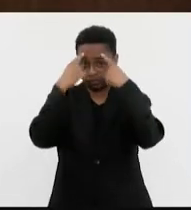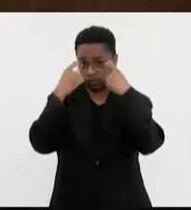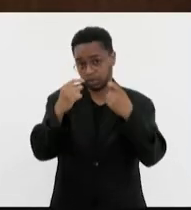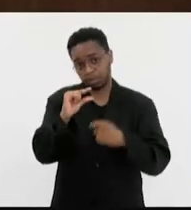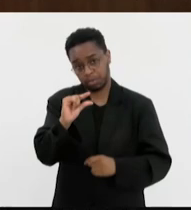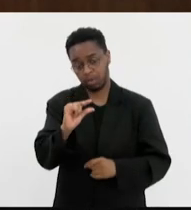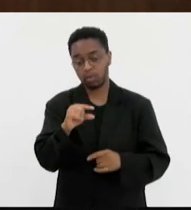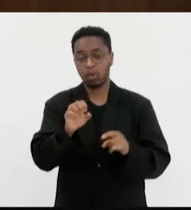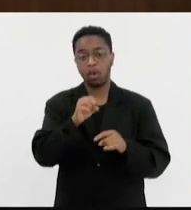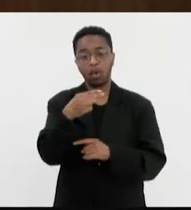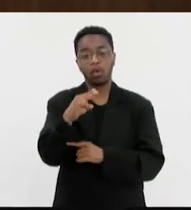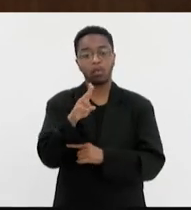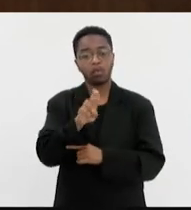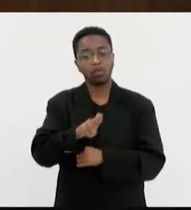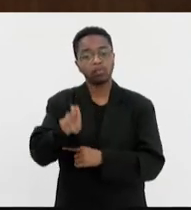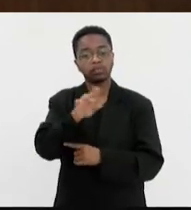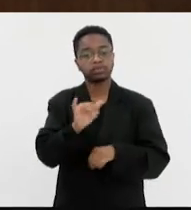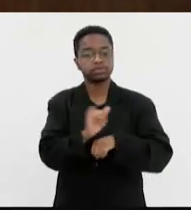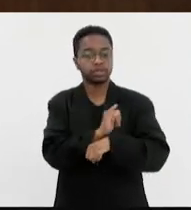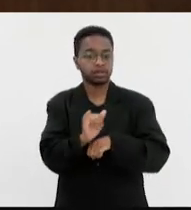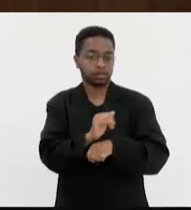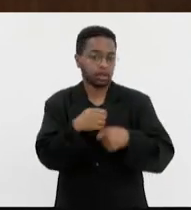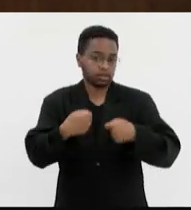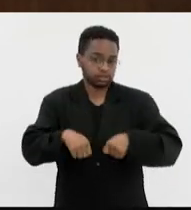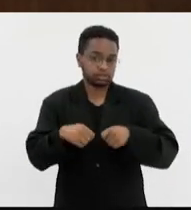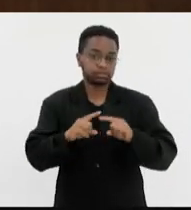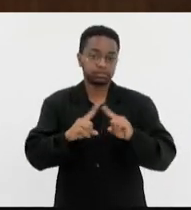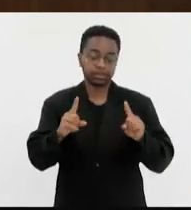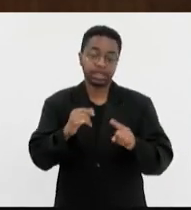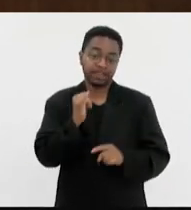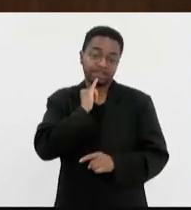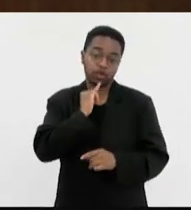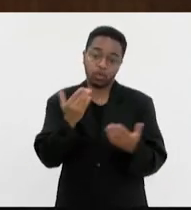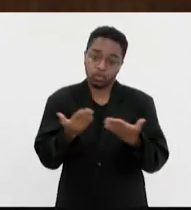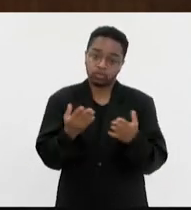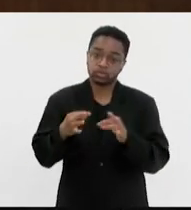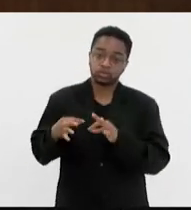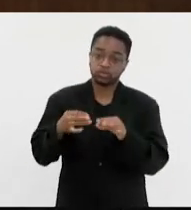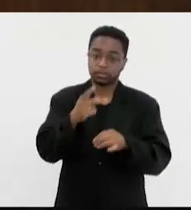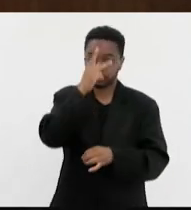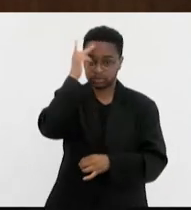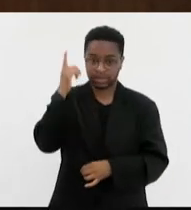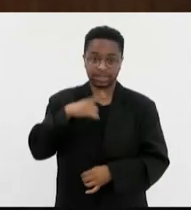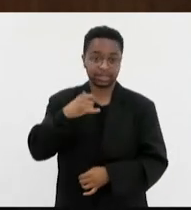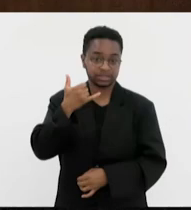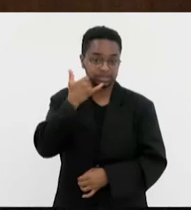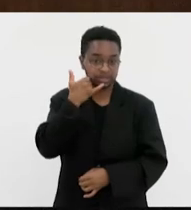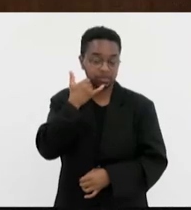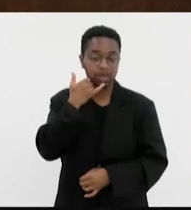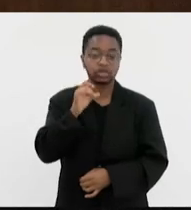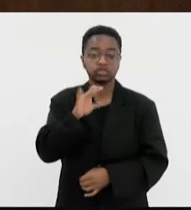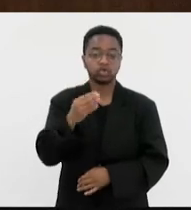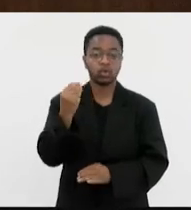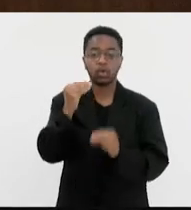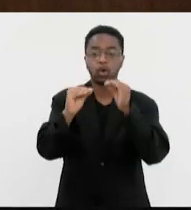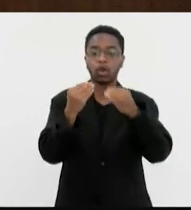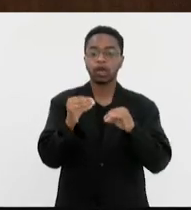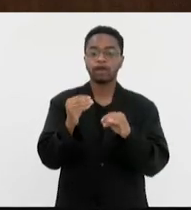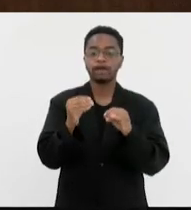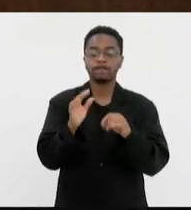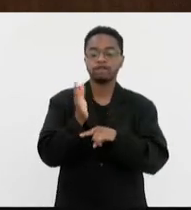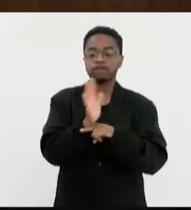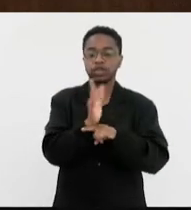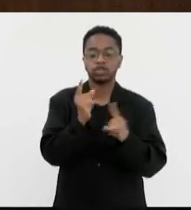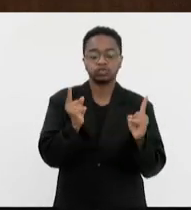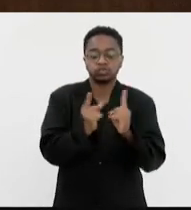meios necessários. Infelizmente, hoje, todo mundo tem um celular e só bota aquela parte realmente que interessa.